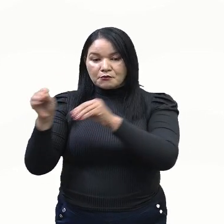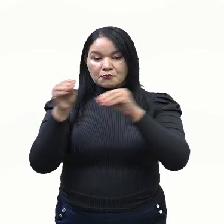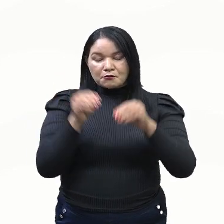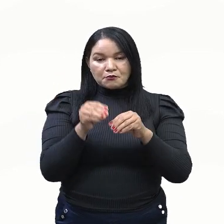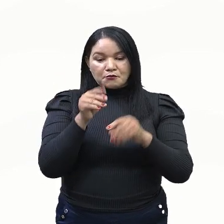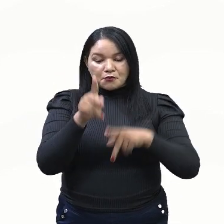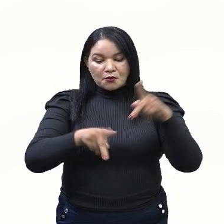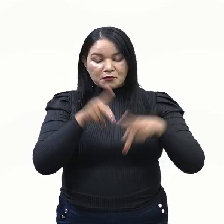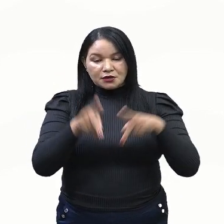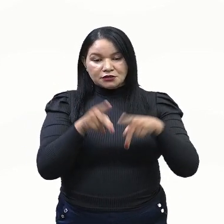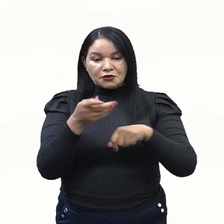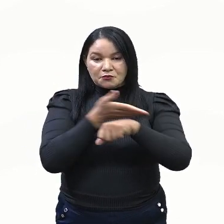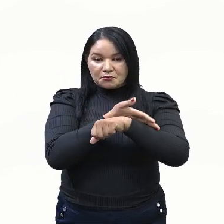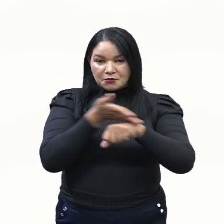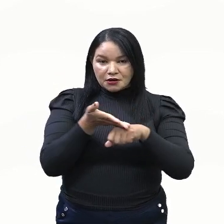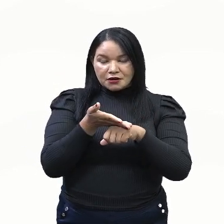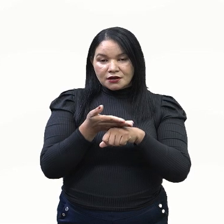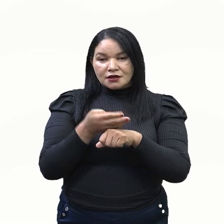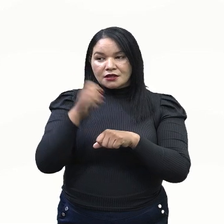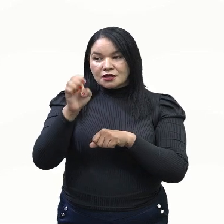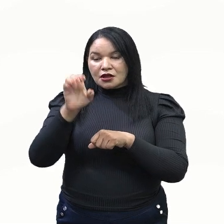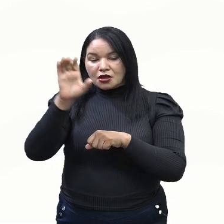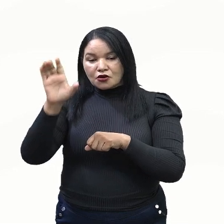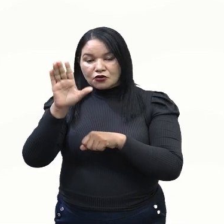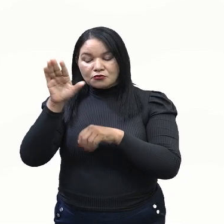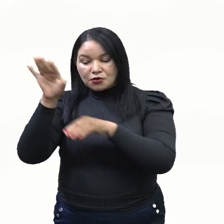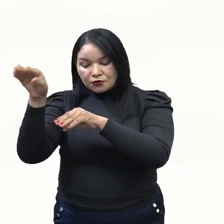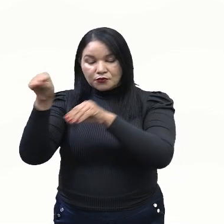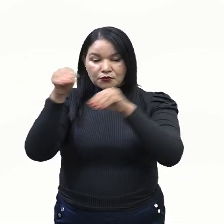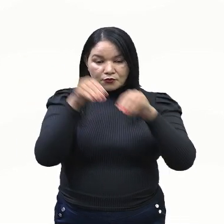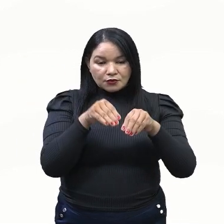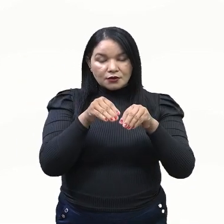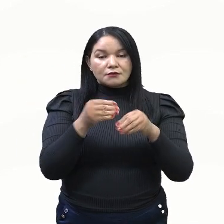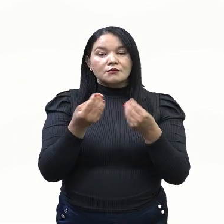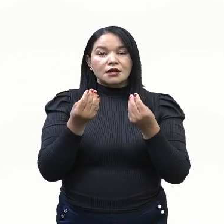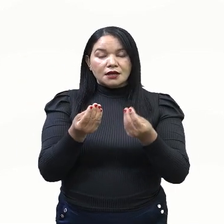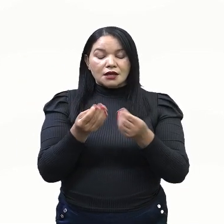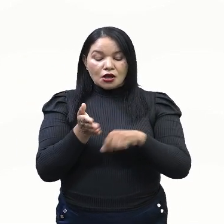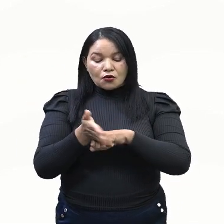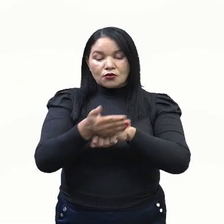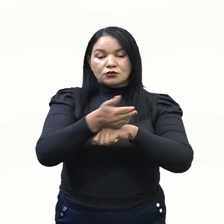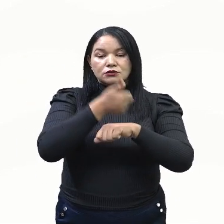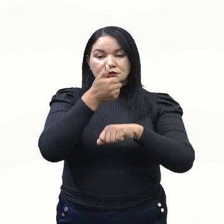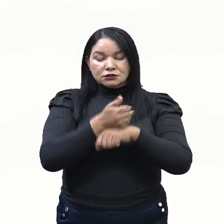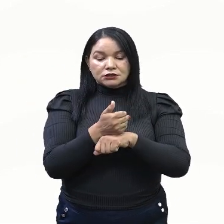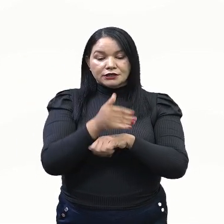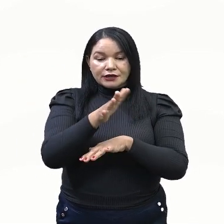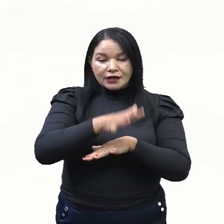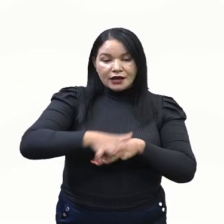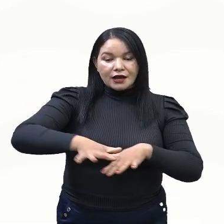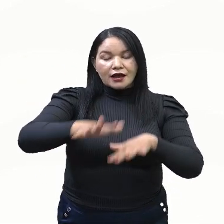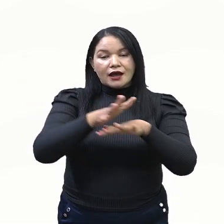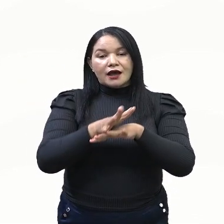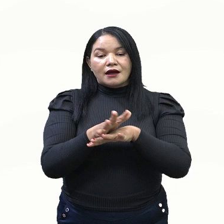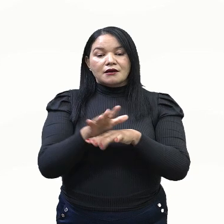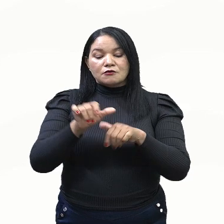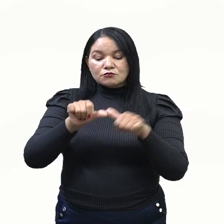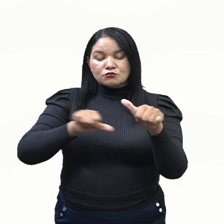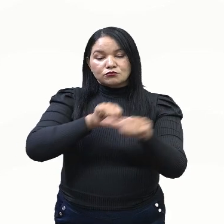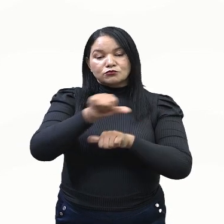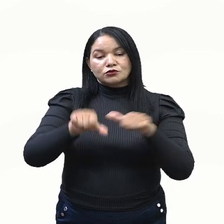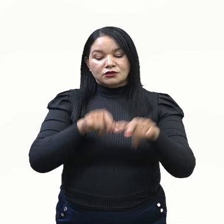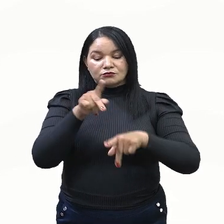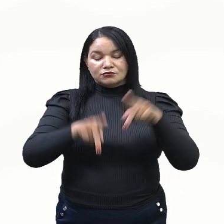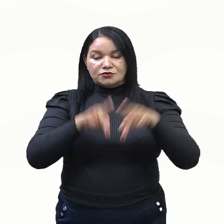caso aqui a europeia, para poder colonizar a região, para branquear, para tornar a